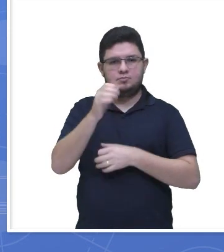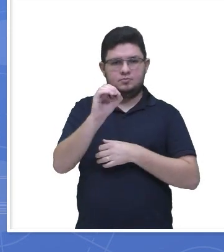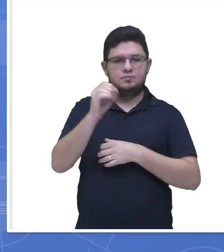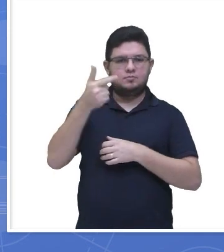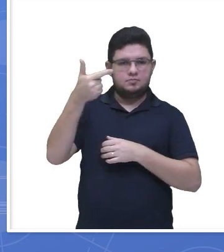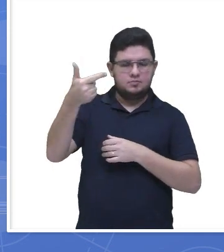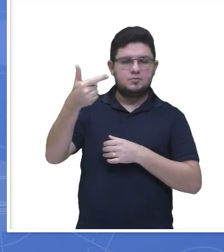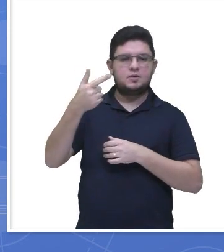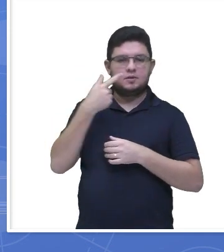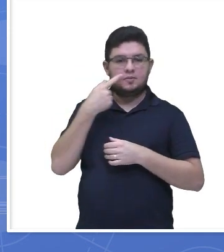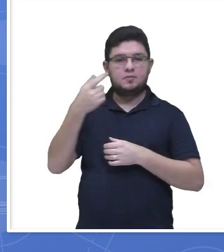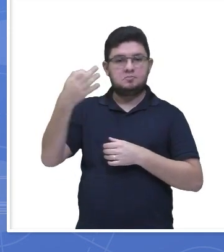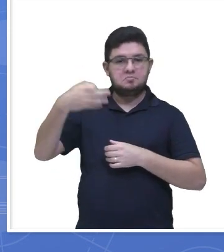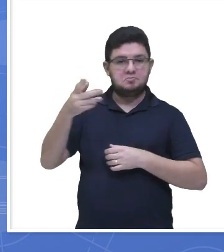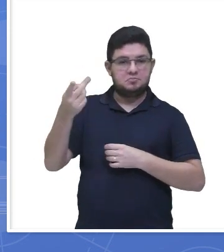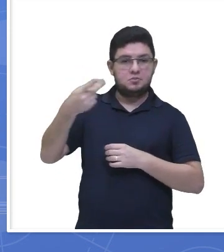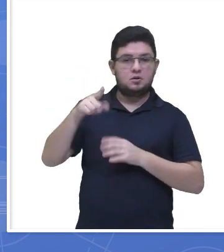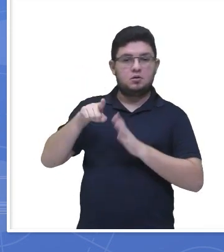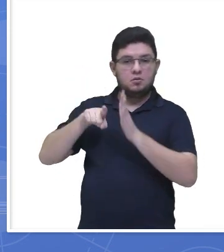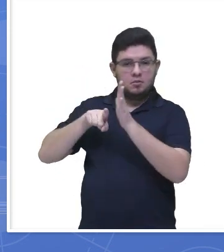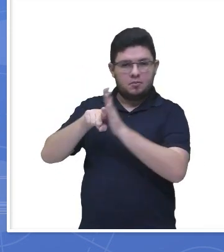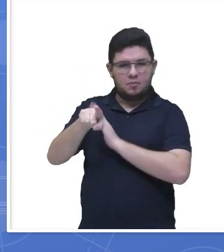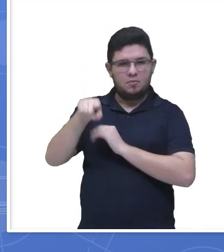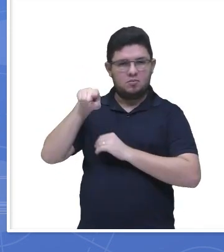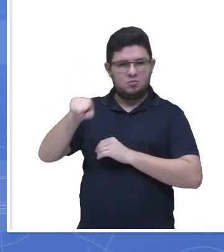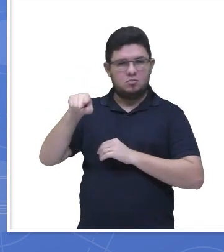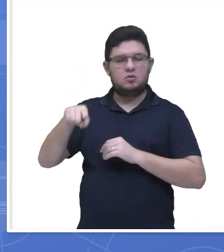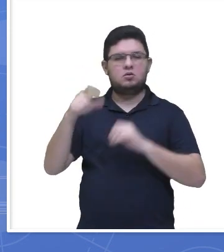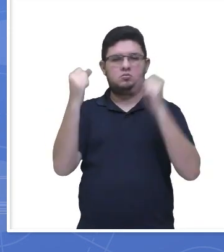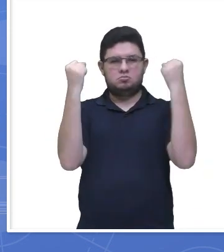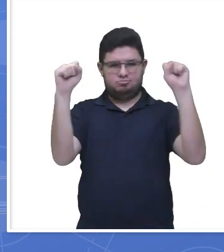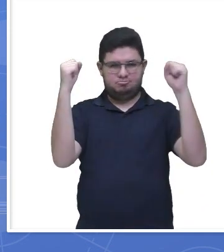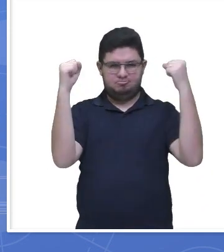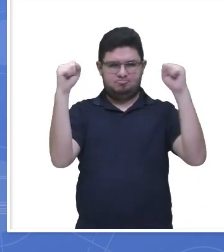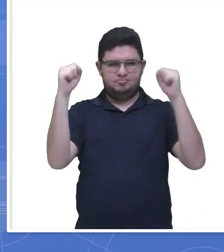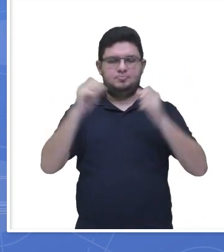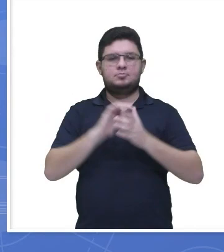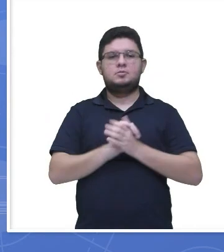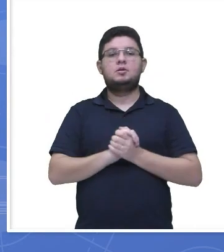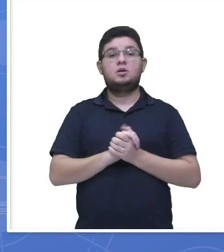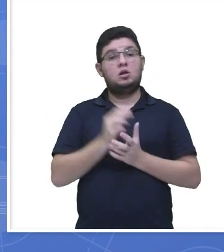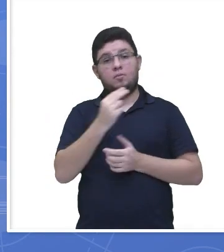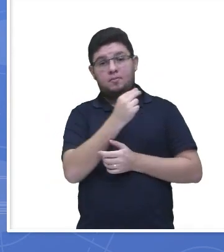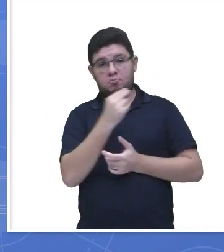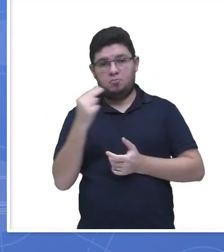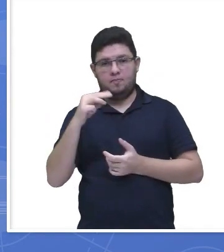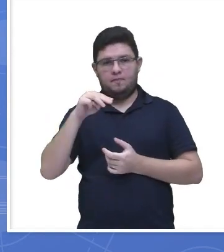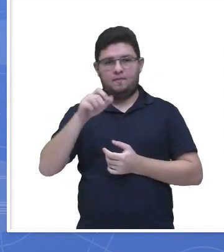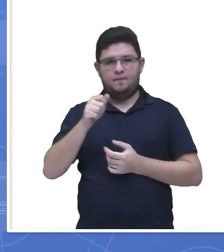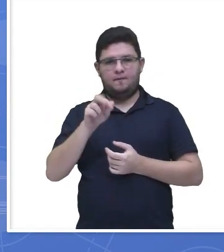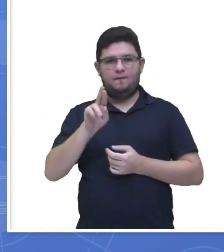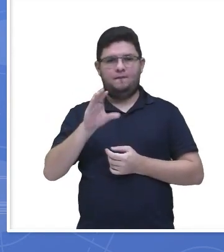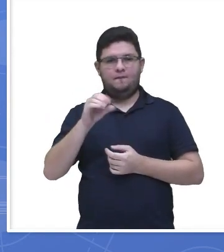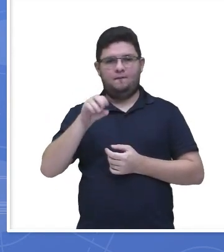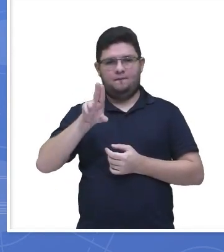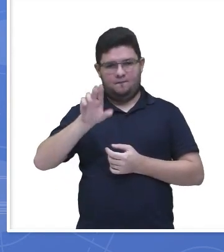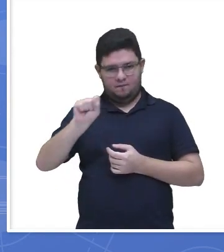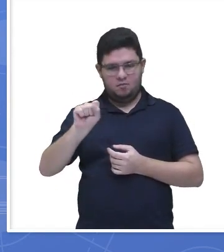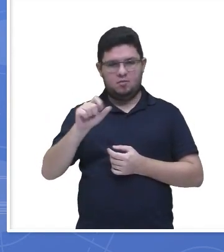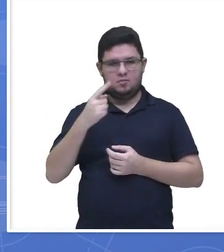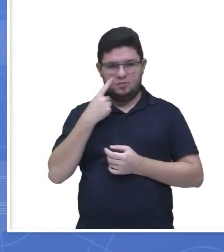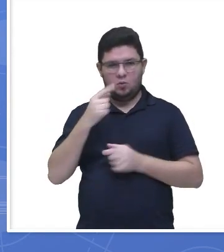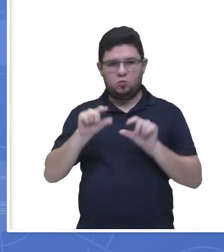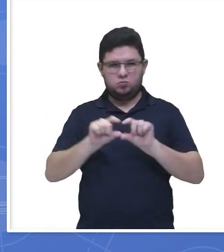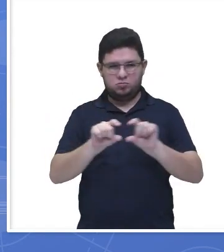Educação Física. Só para lembrar que passou rapidamente ali o meu nome, professor Marcos Mello. Então vocês receberam aí, vocês já viram,